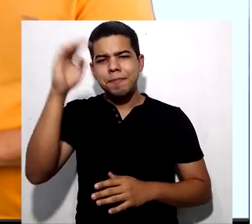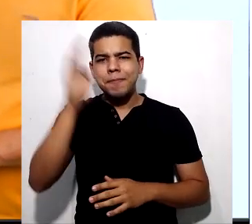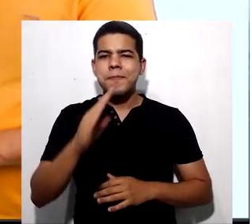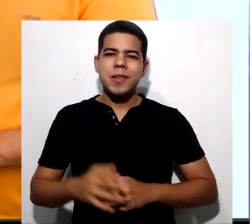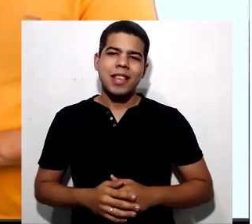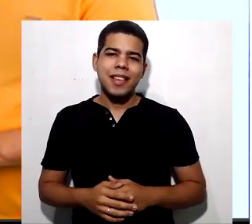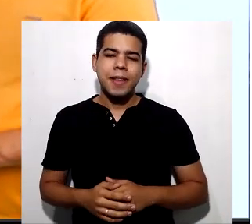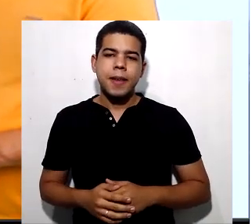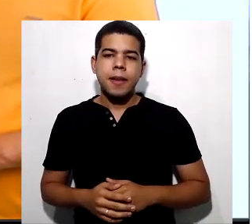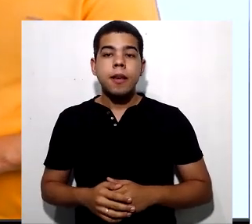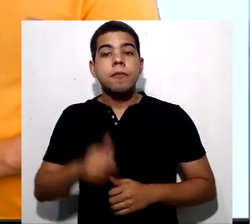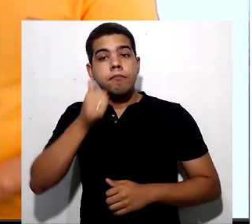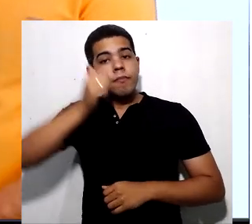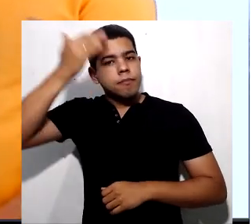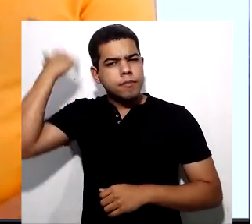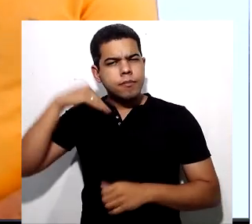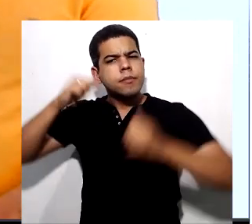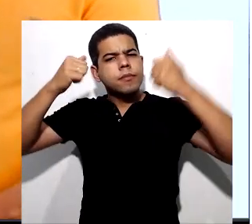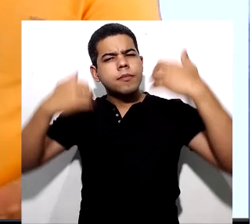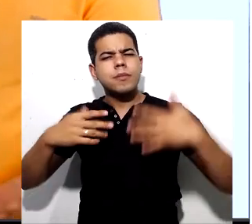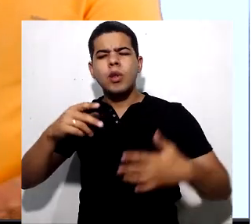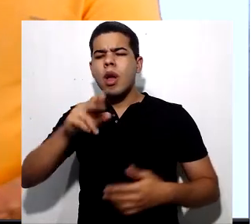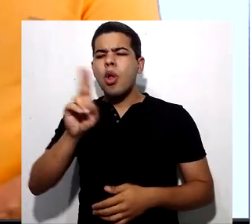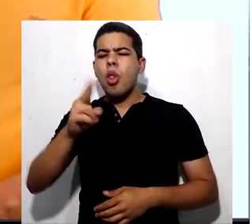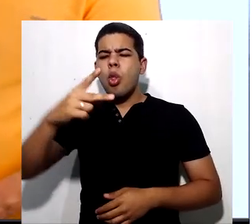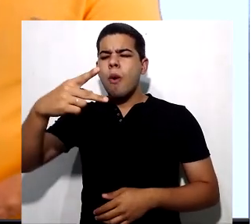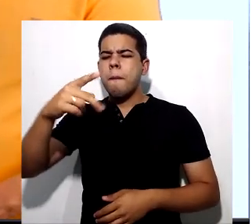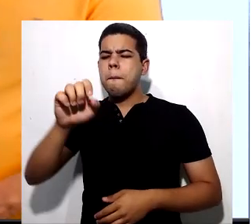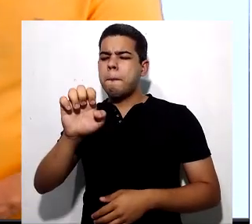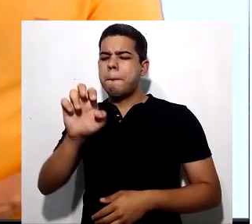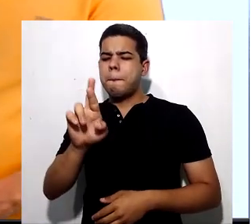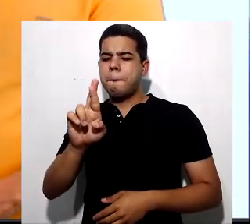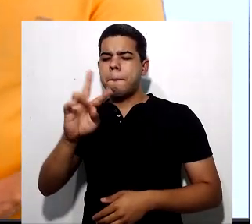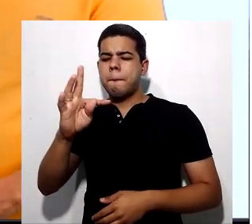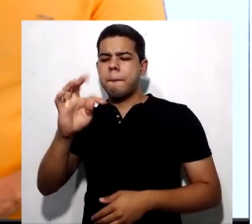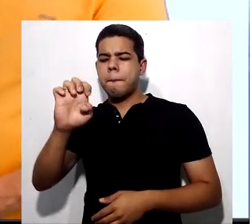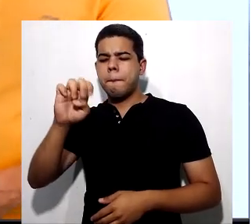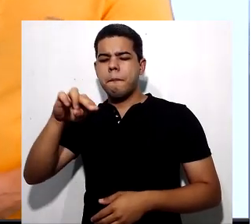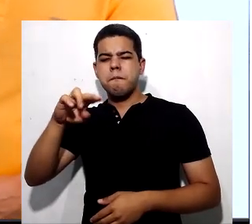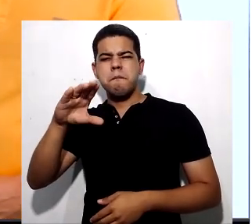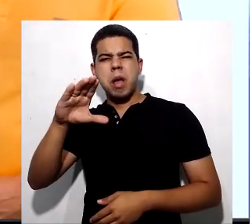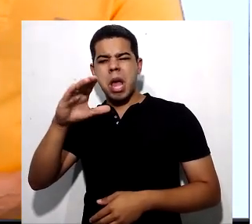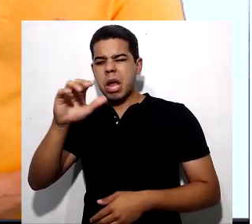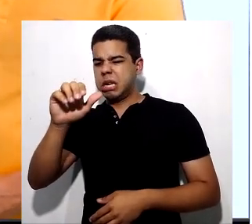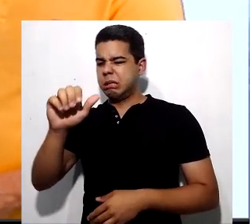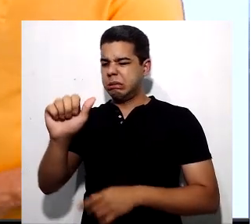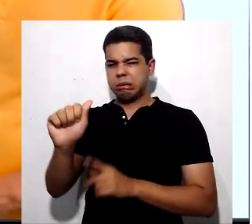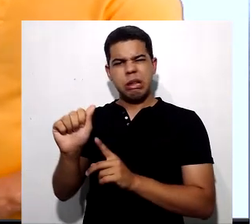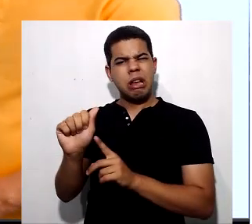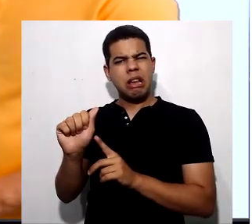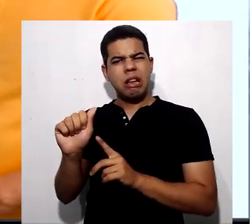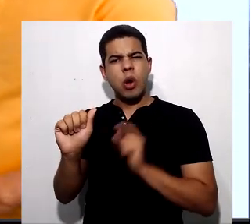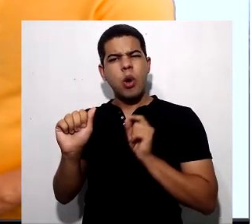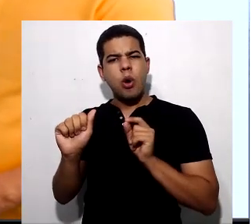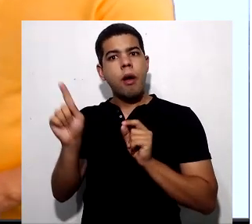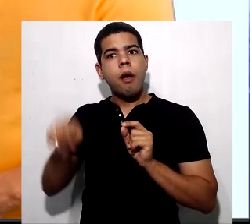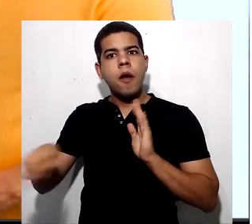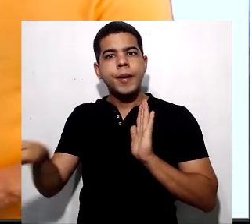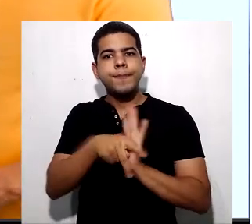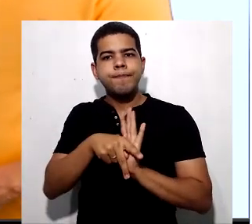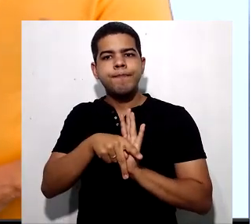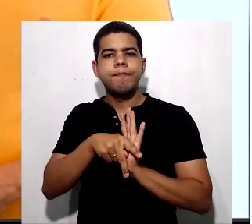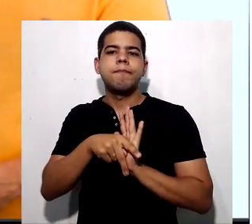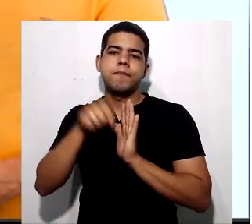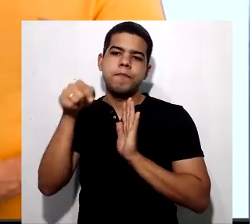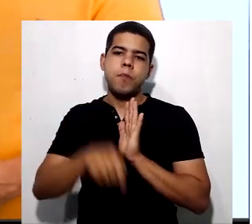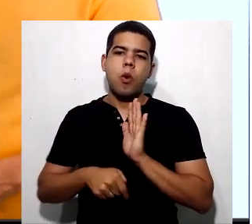da pertença. A pertença. Ela fala muito isso, esse pertencer. É a questão do pertencer. Você veja o seguinte, repito,